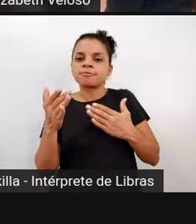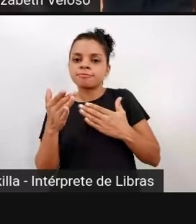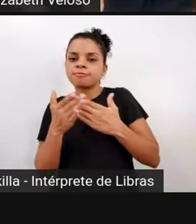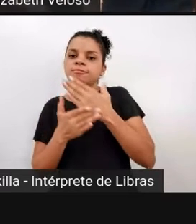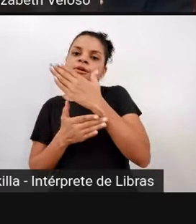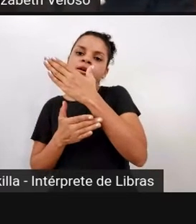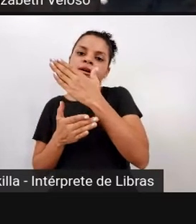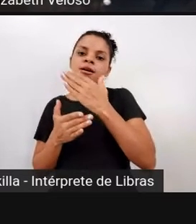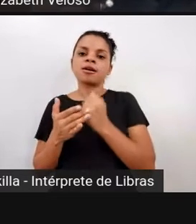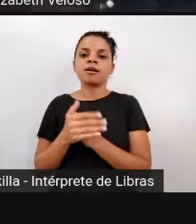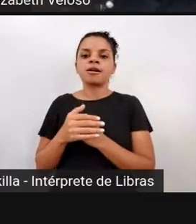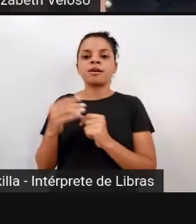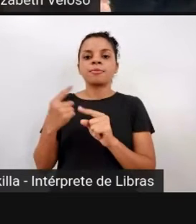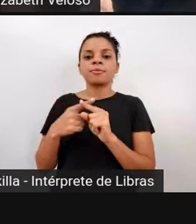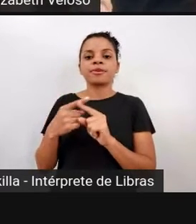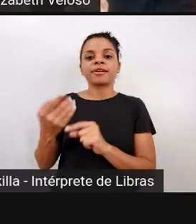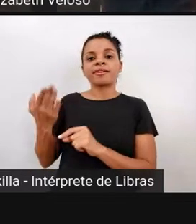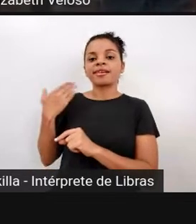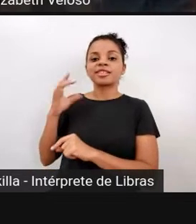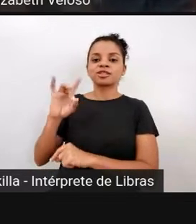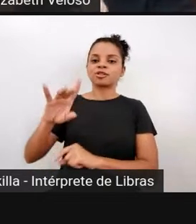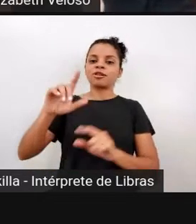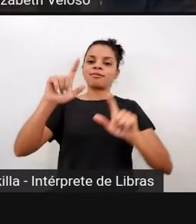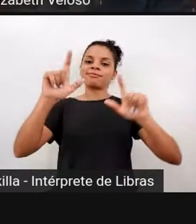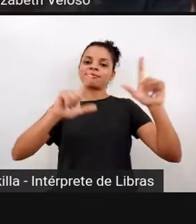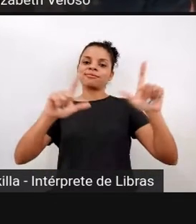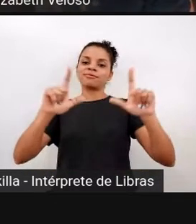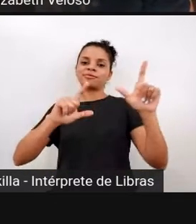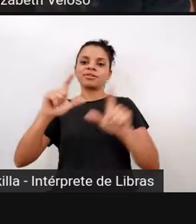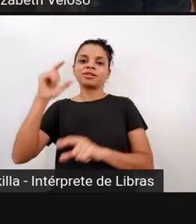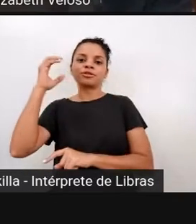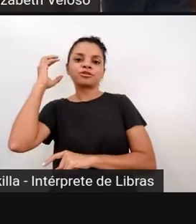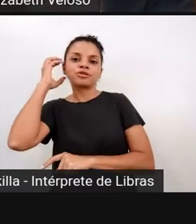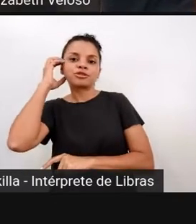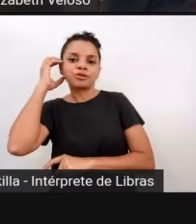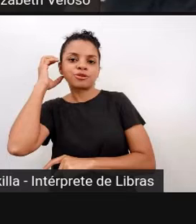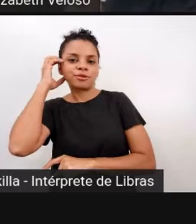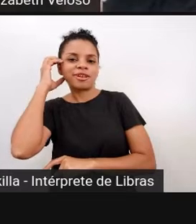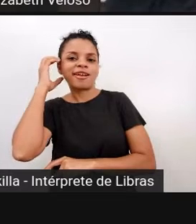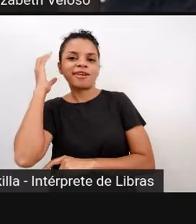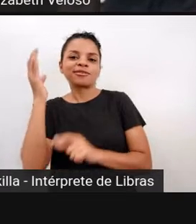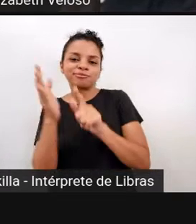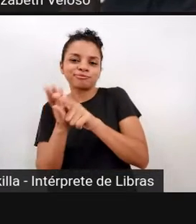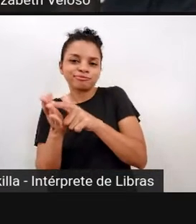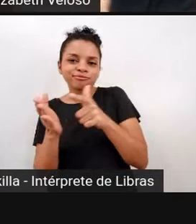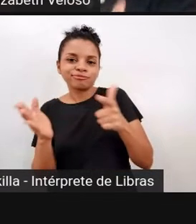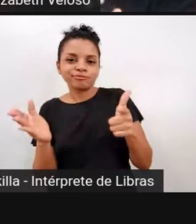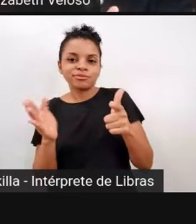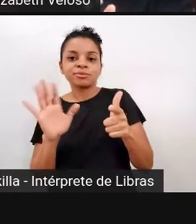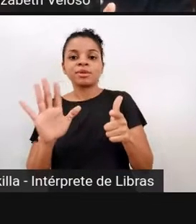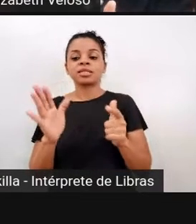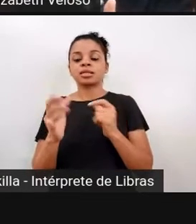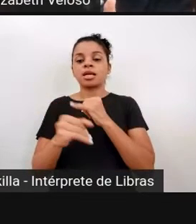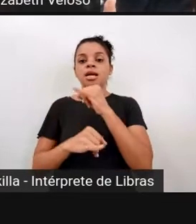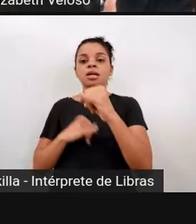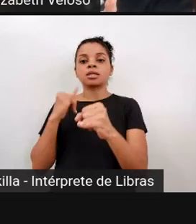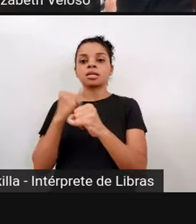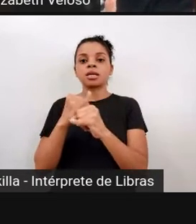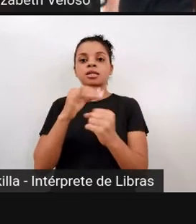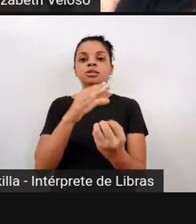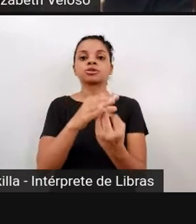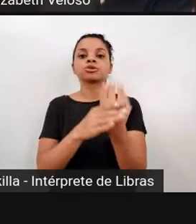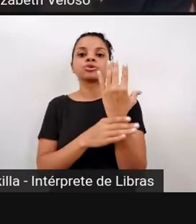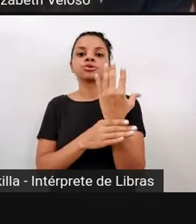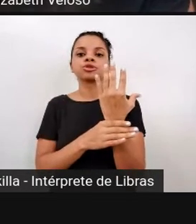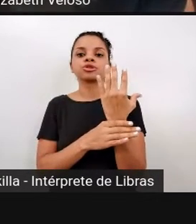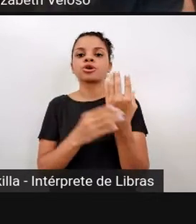gente tinha representado pela rádio e televisão, né, pela imprensa, e a internet surgiu com essa promessa da gente